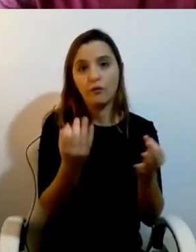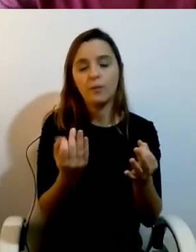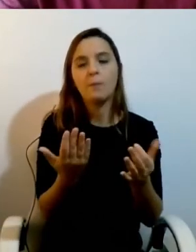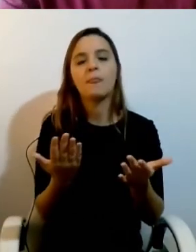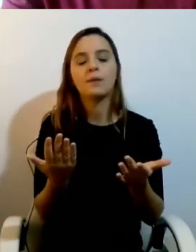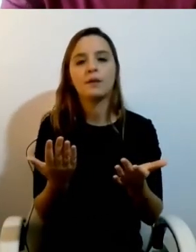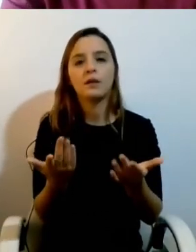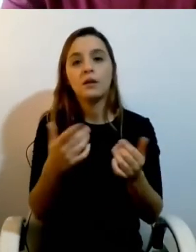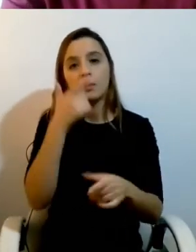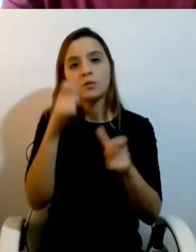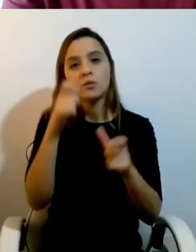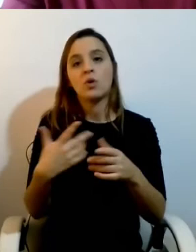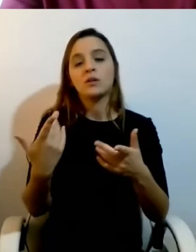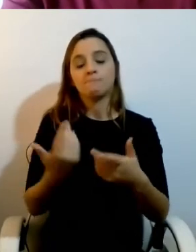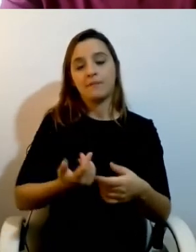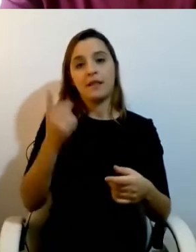dos direitos das pessoas com deficiência,